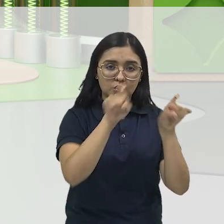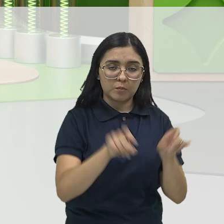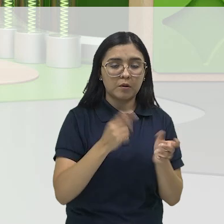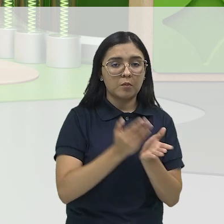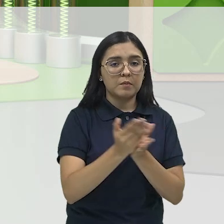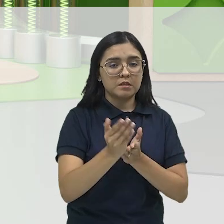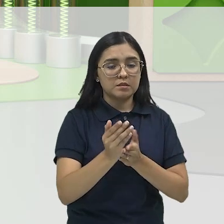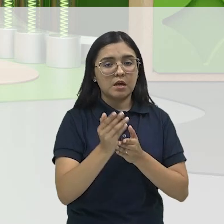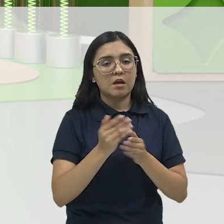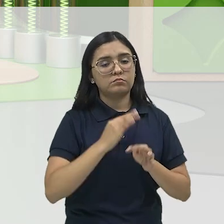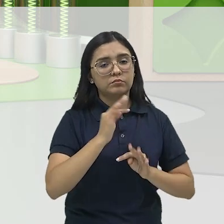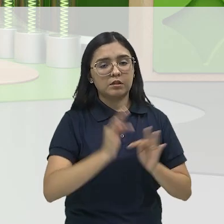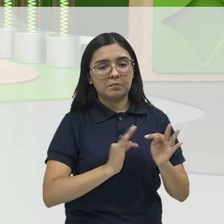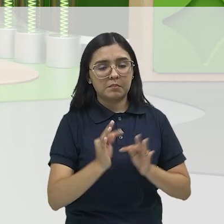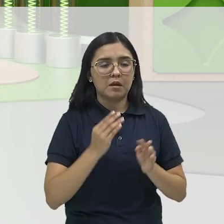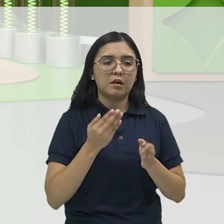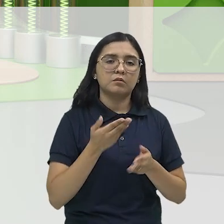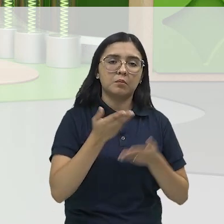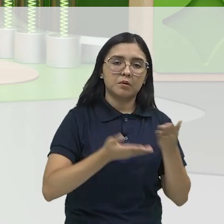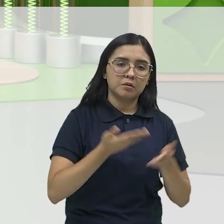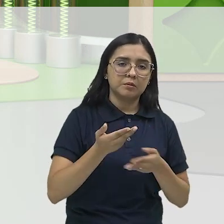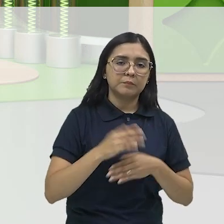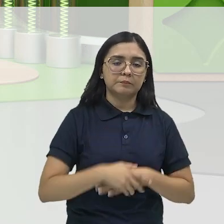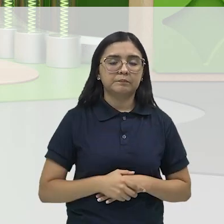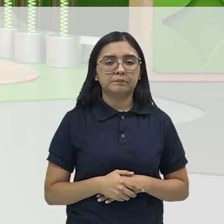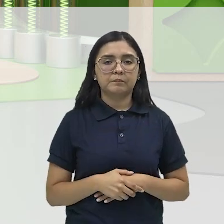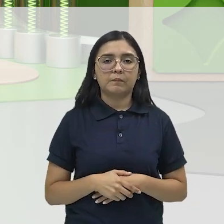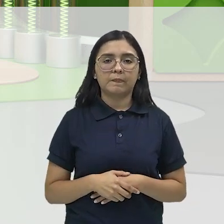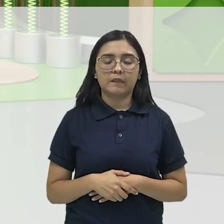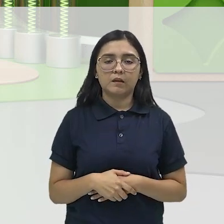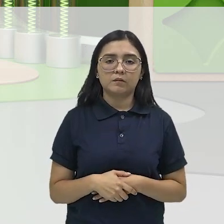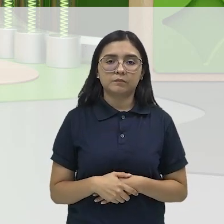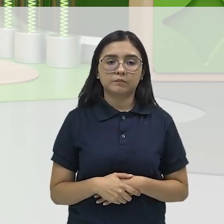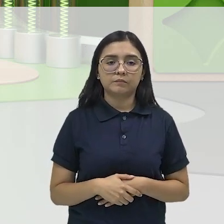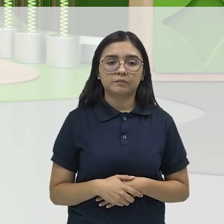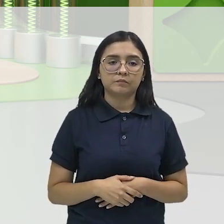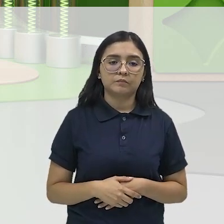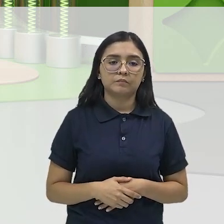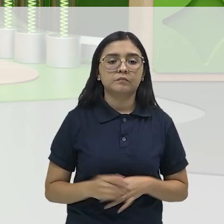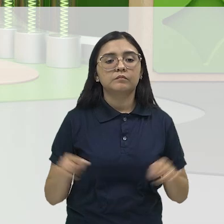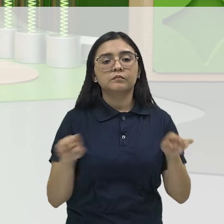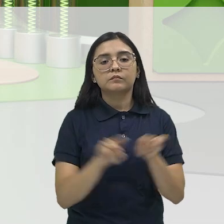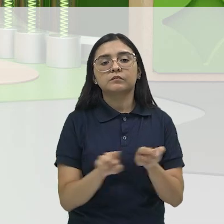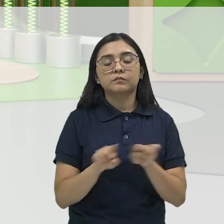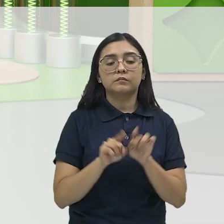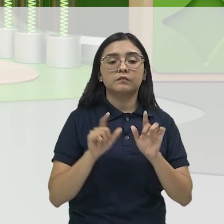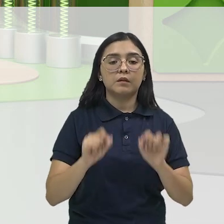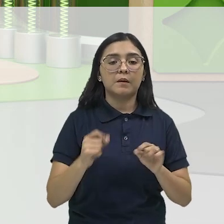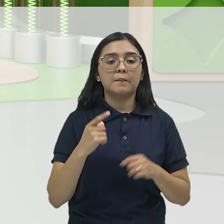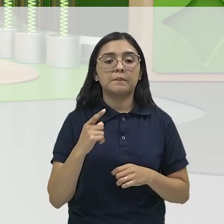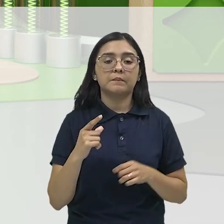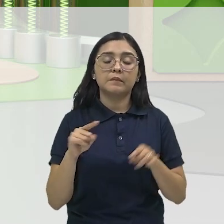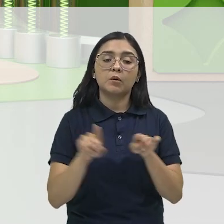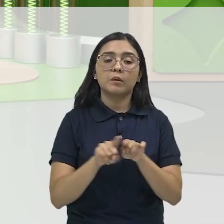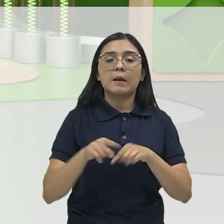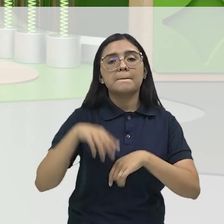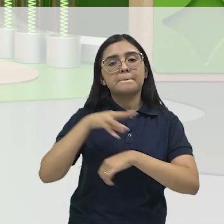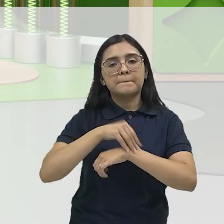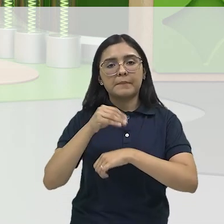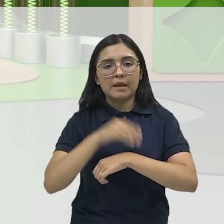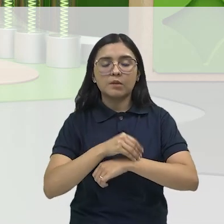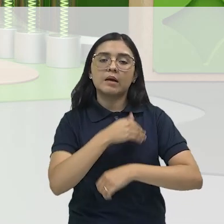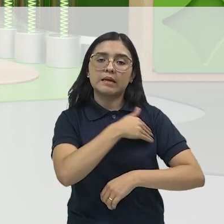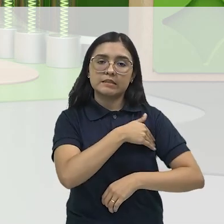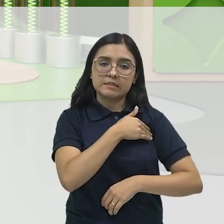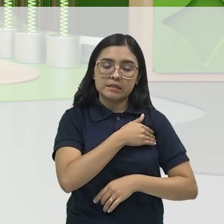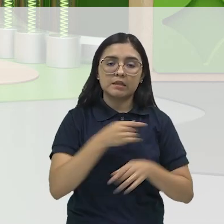o seu acompanhamento ali da sua vida, né, como um todo. Também vem o surgimento de pelos nas axilas, na